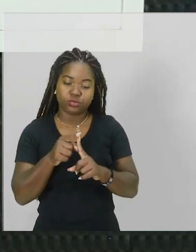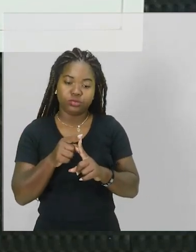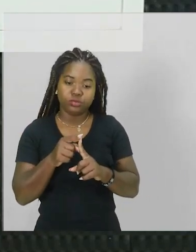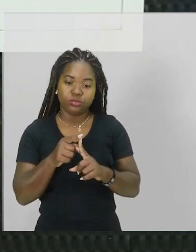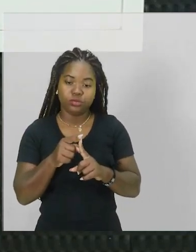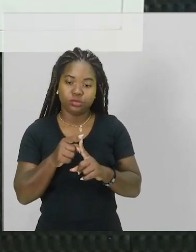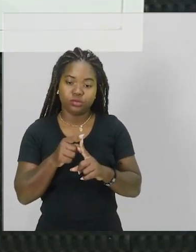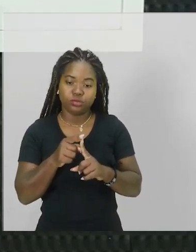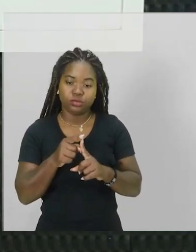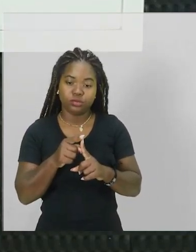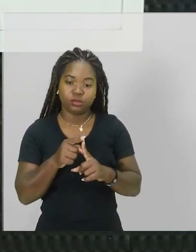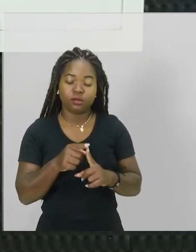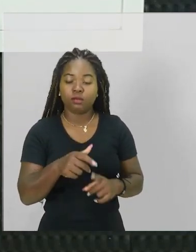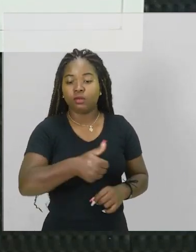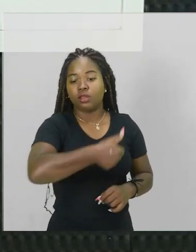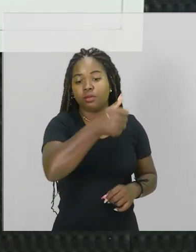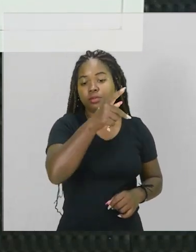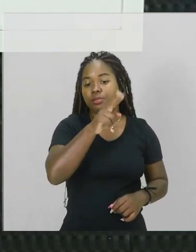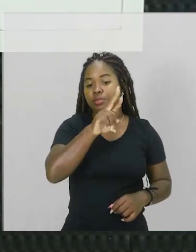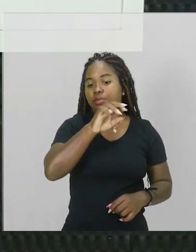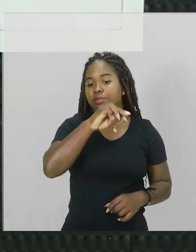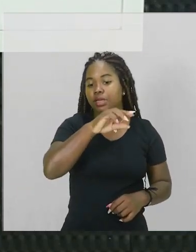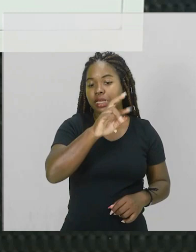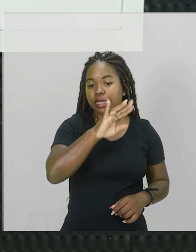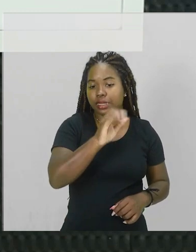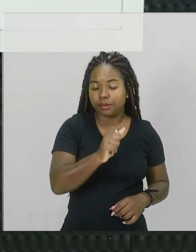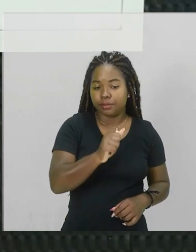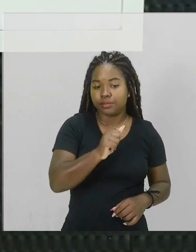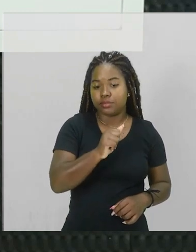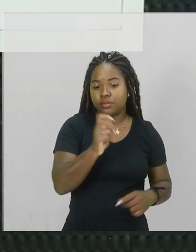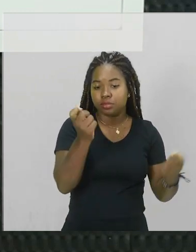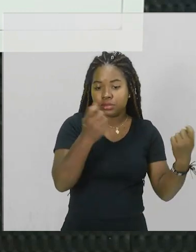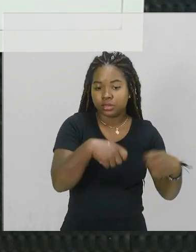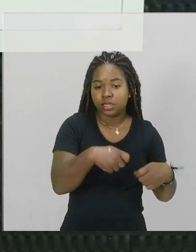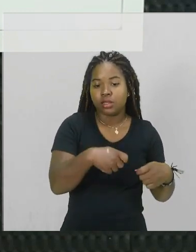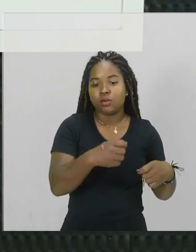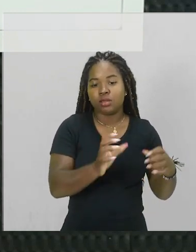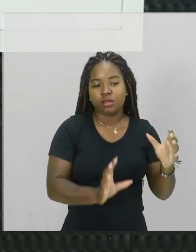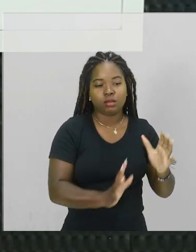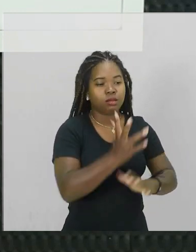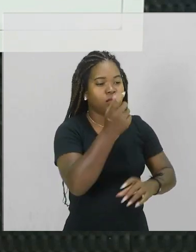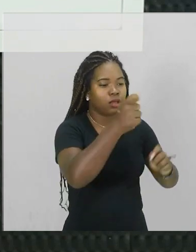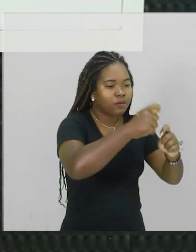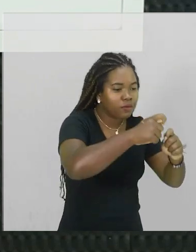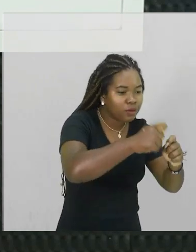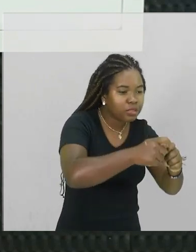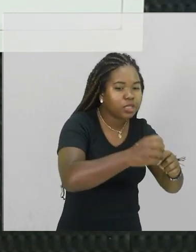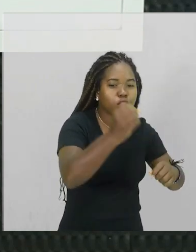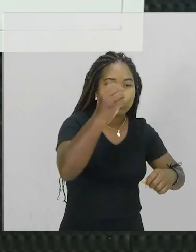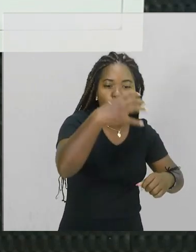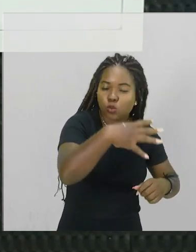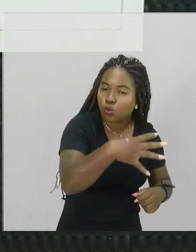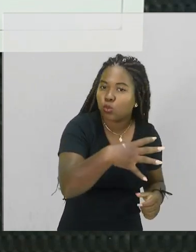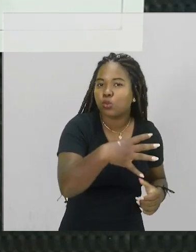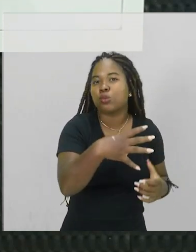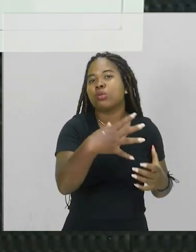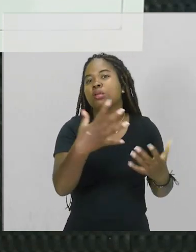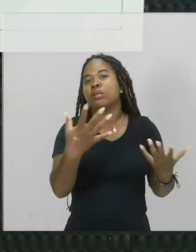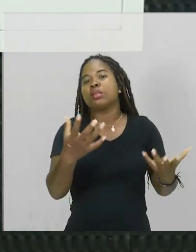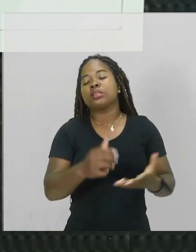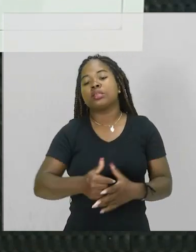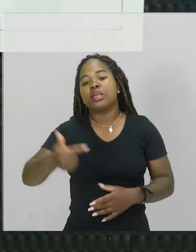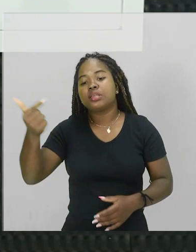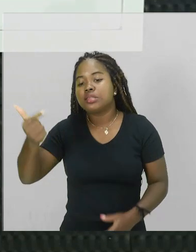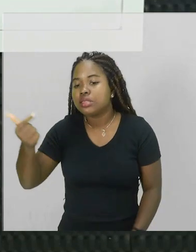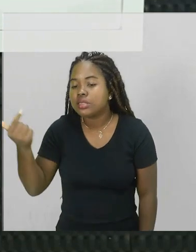fonte primária, para quem não lembra, é aquela fonte que consegue criar, emitir luz própria, certo? E